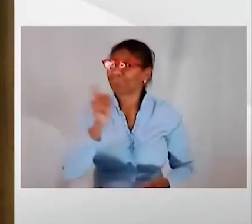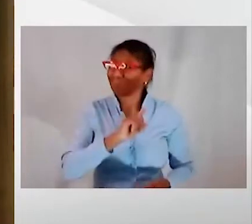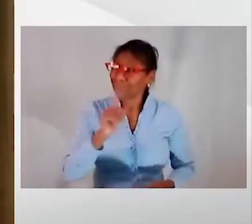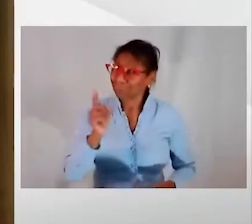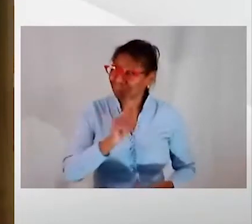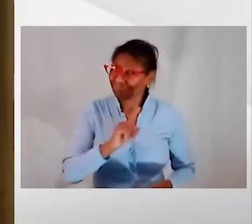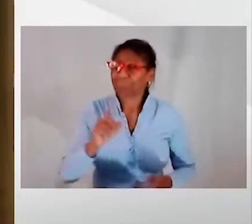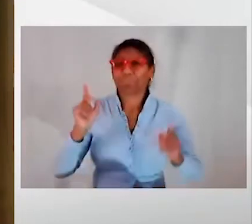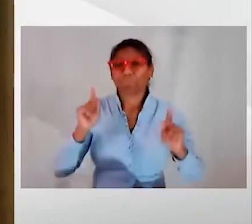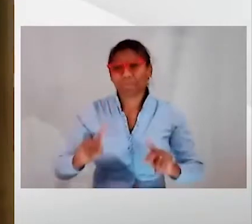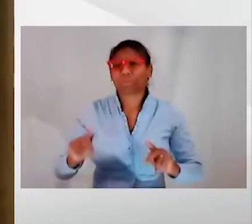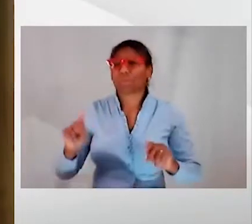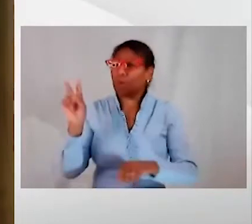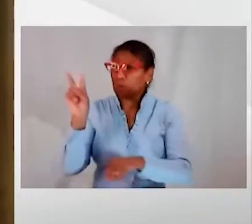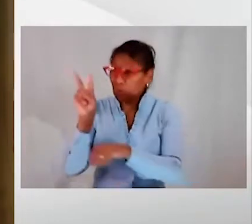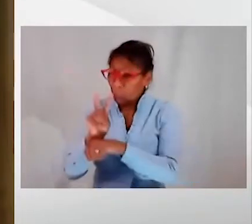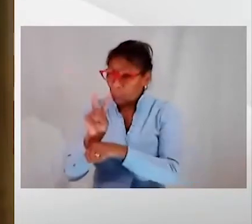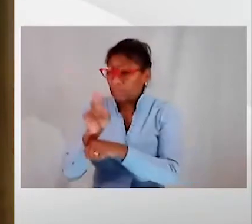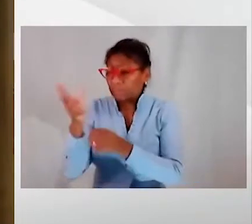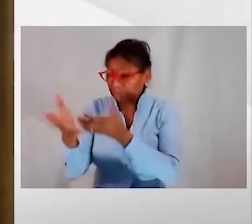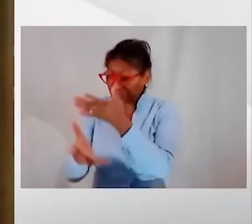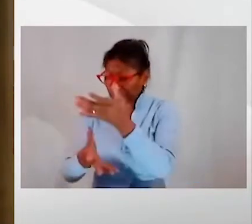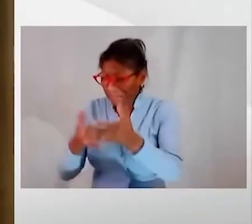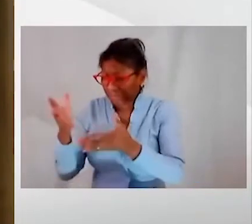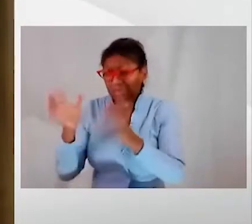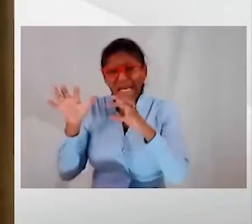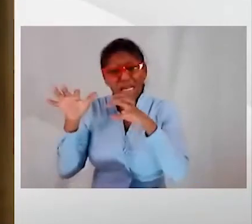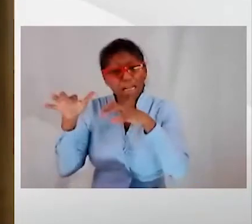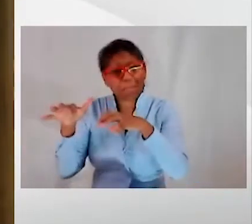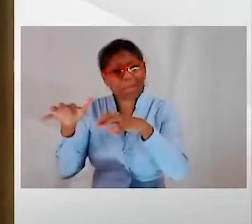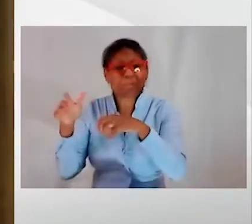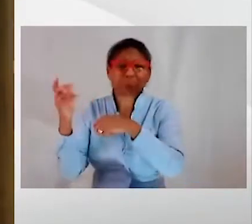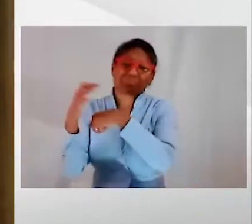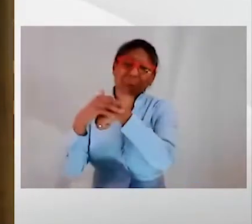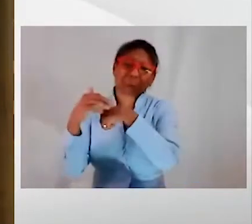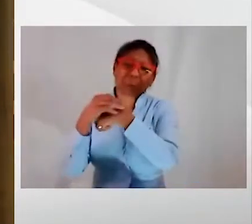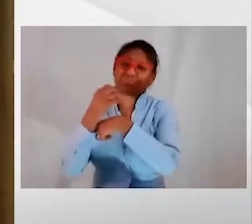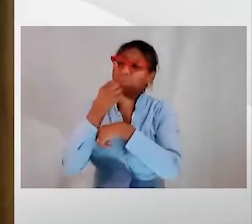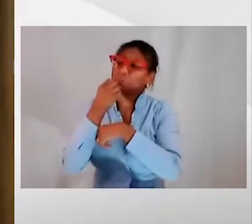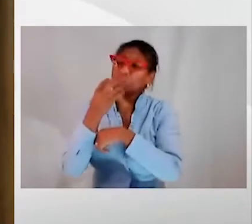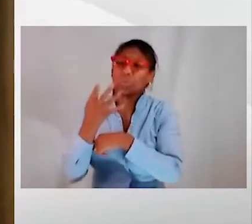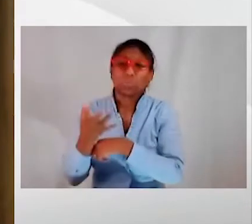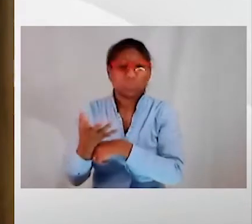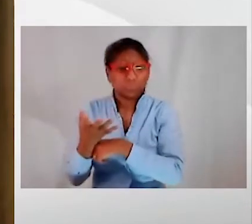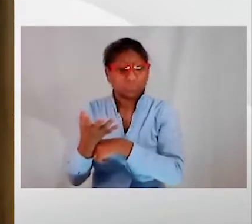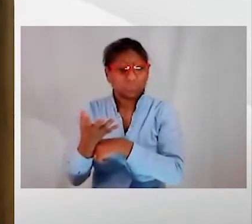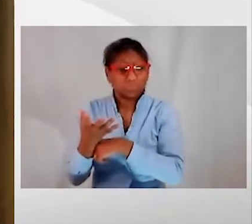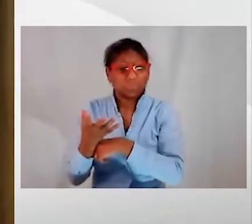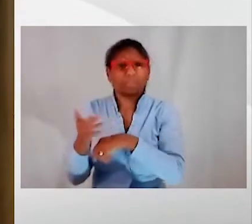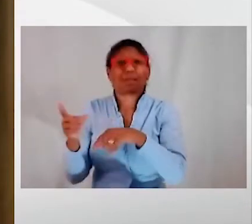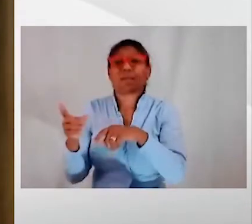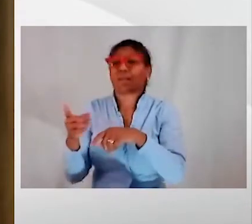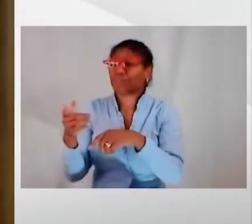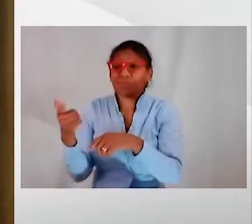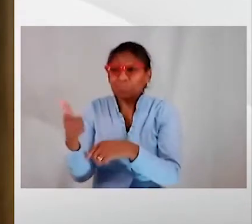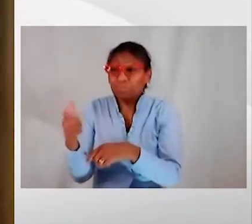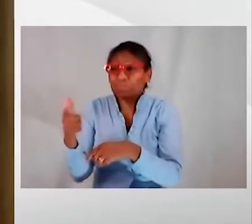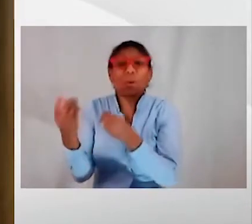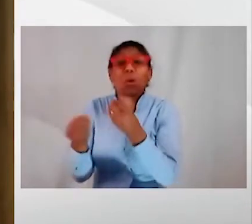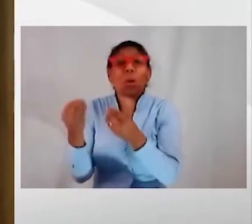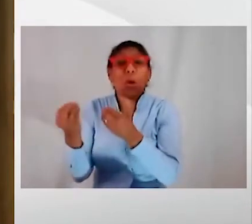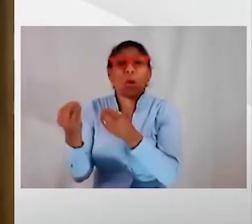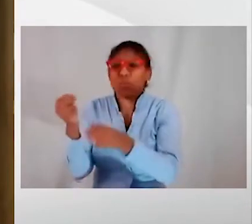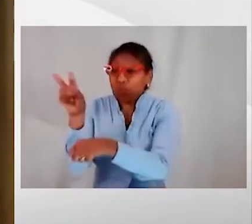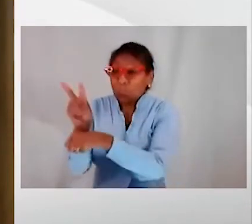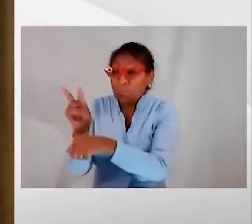de bichos exerce a maior das generosidades, a de cuidar de quem não se pode defender. E